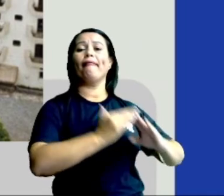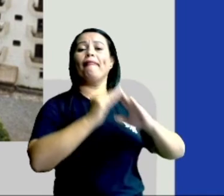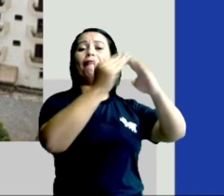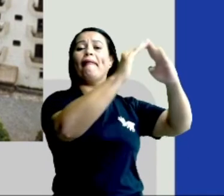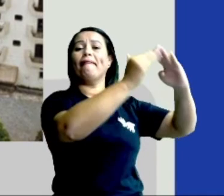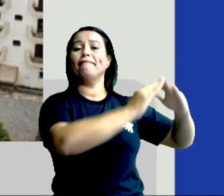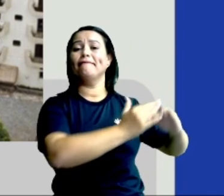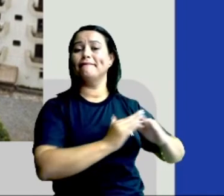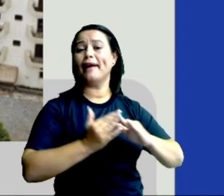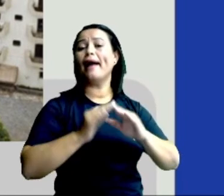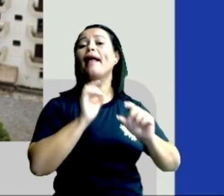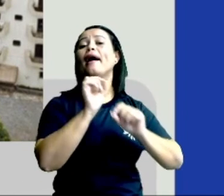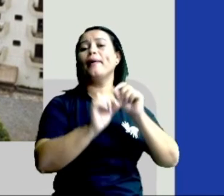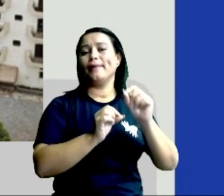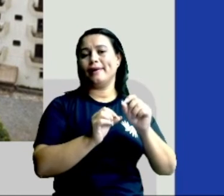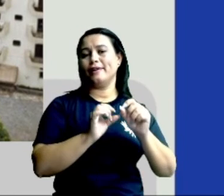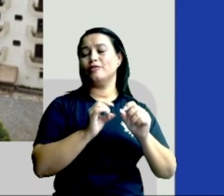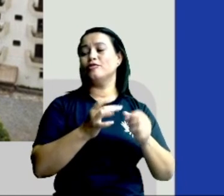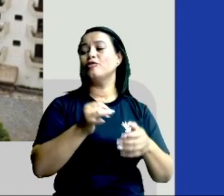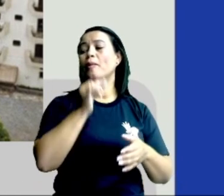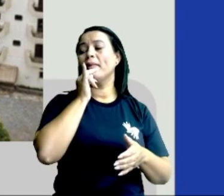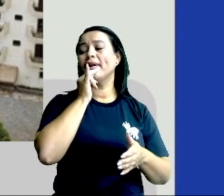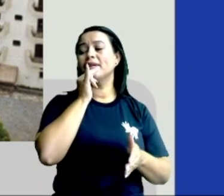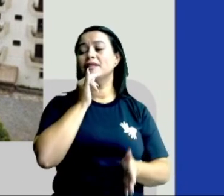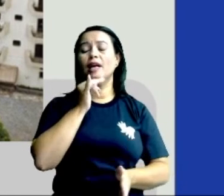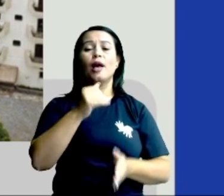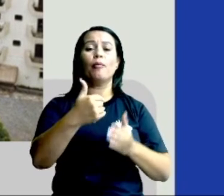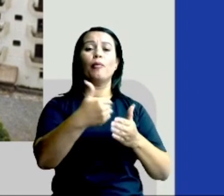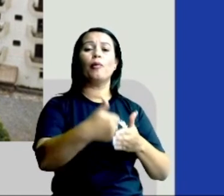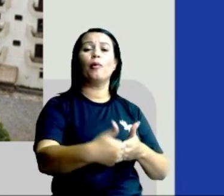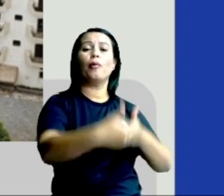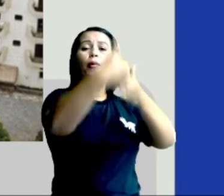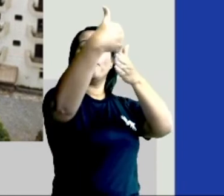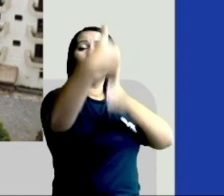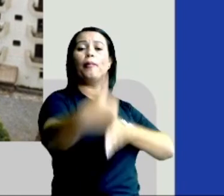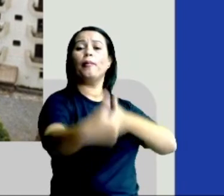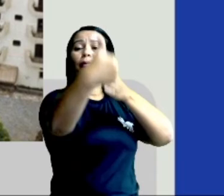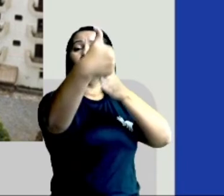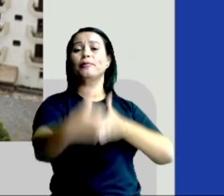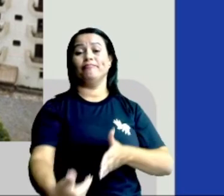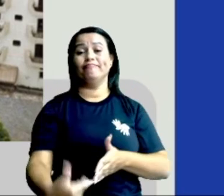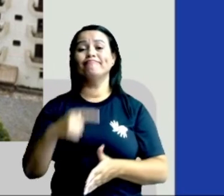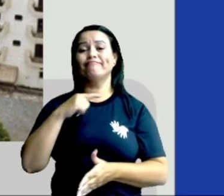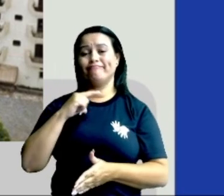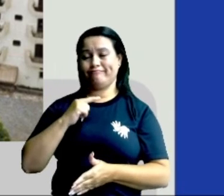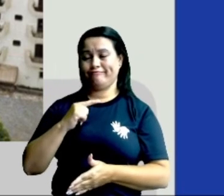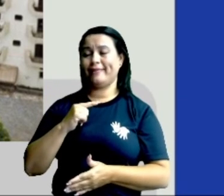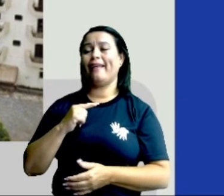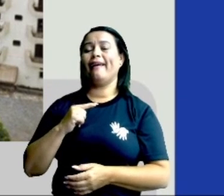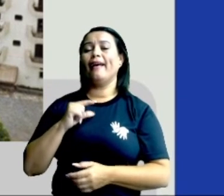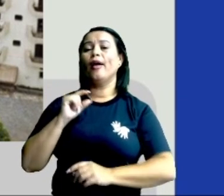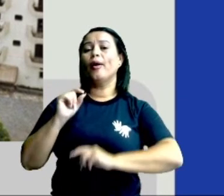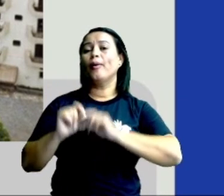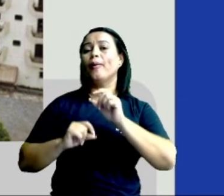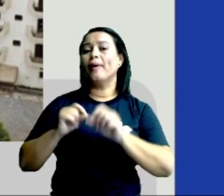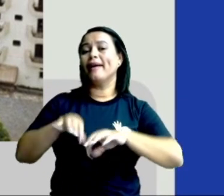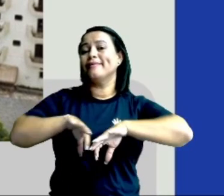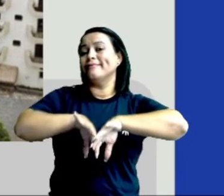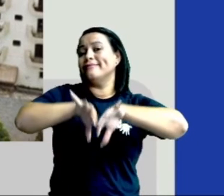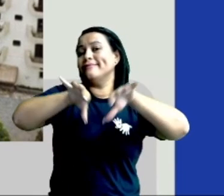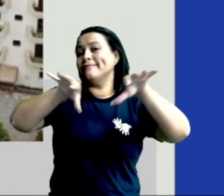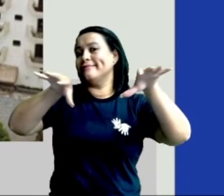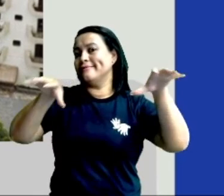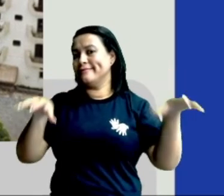muro, certo? Então, isso aí é um espaço de segregação, né? Que tem muito a ver com todo